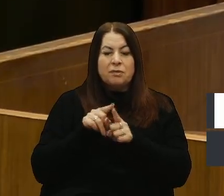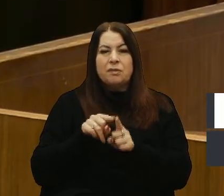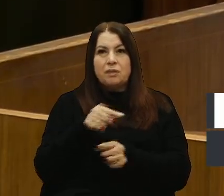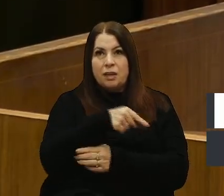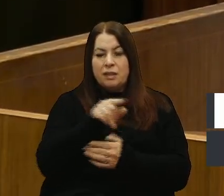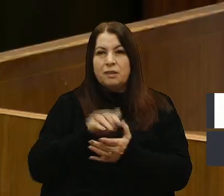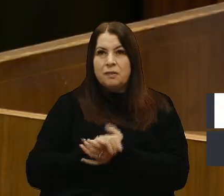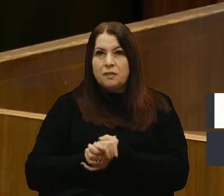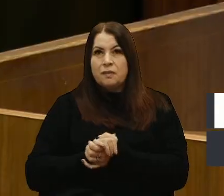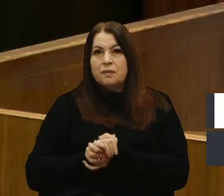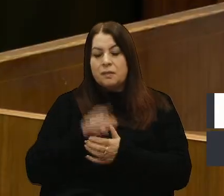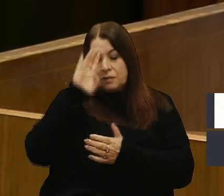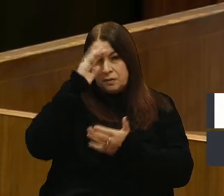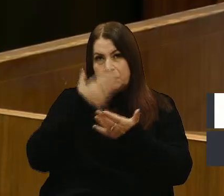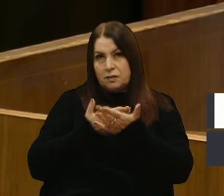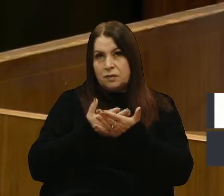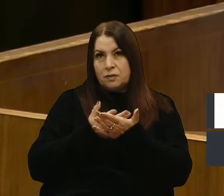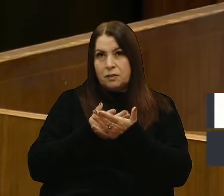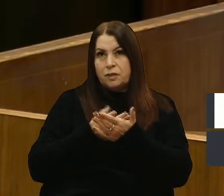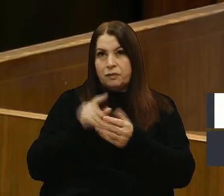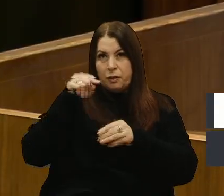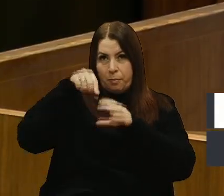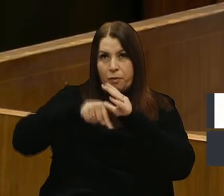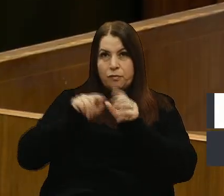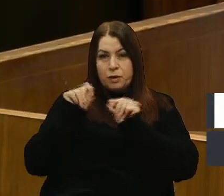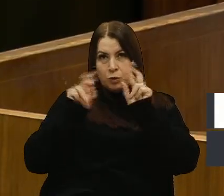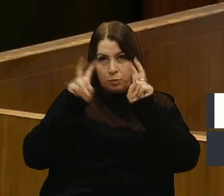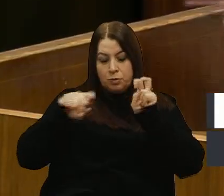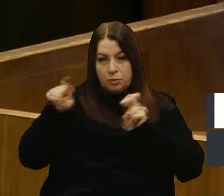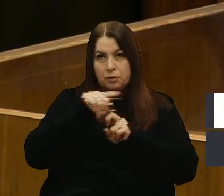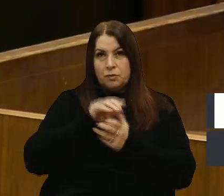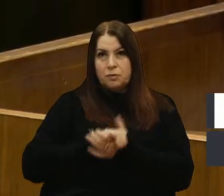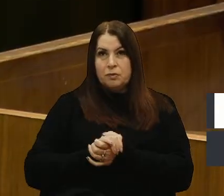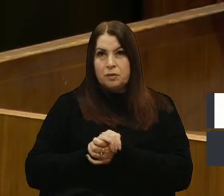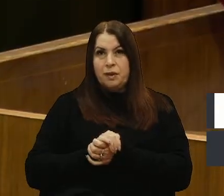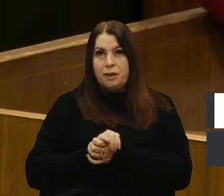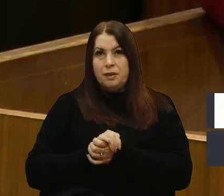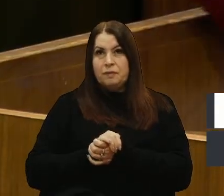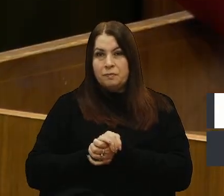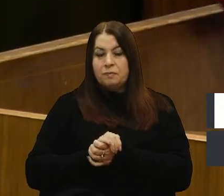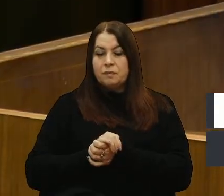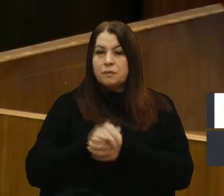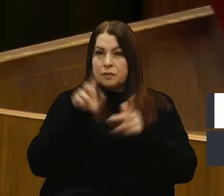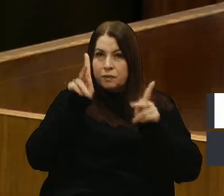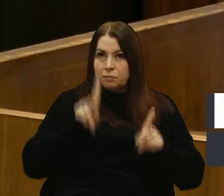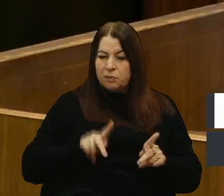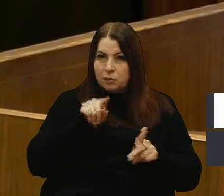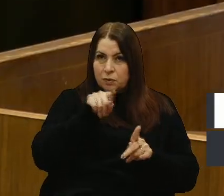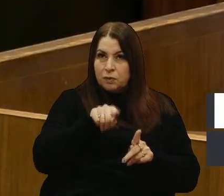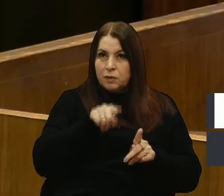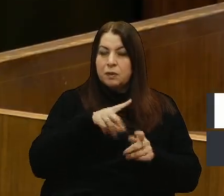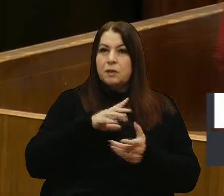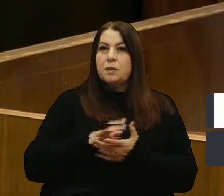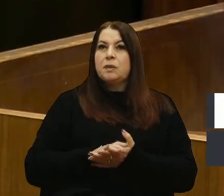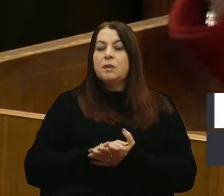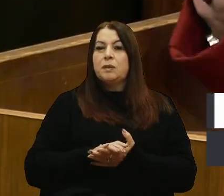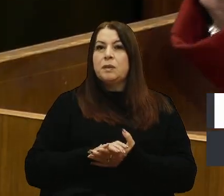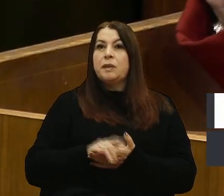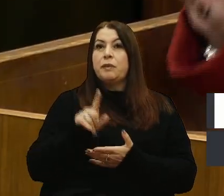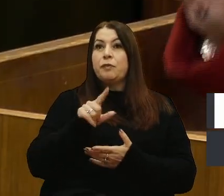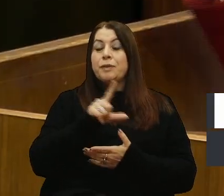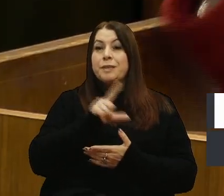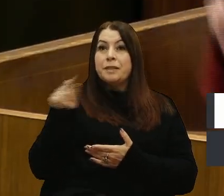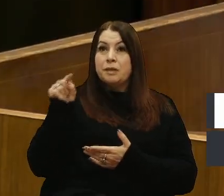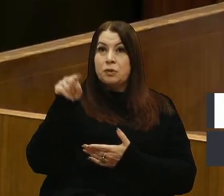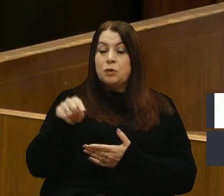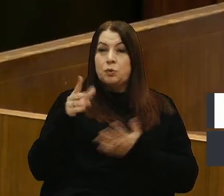no intervalo, que acredito até que ele vai aprofundar isso, né, Lucas? Quando vieram aquelas pessoas que é da saúde. Eu vou sair